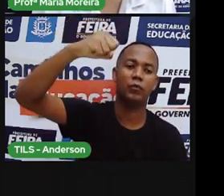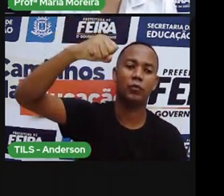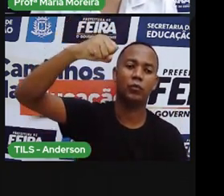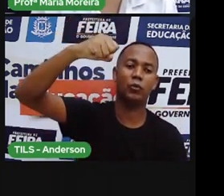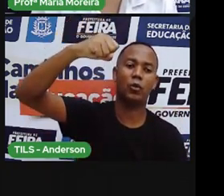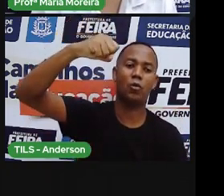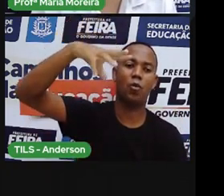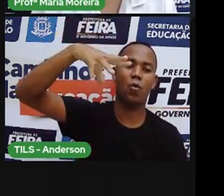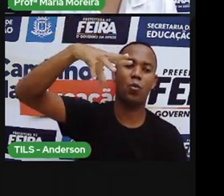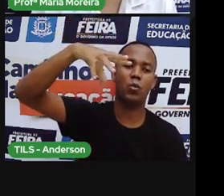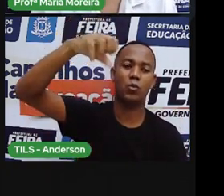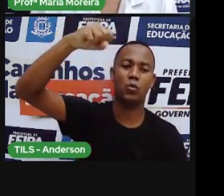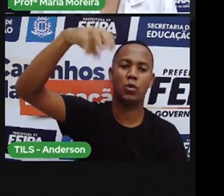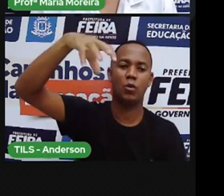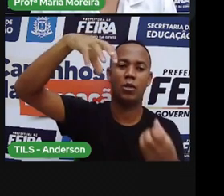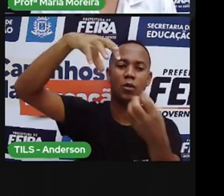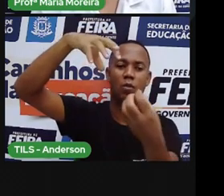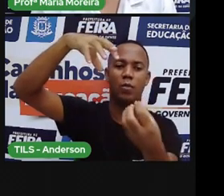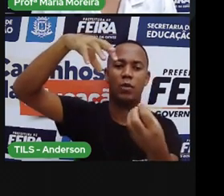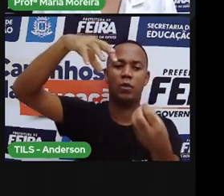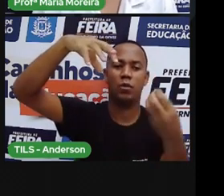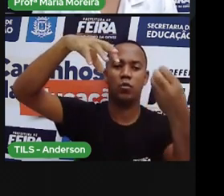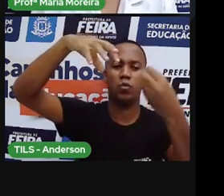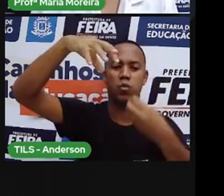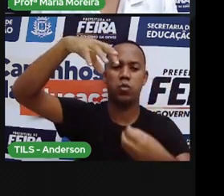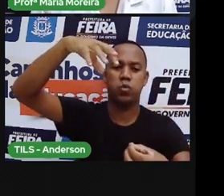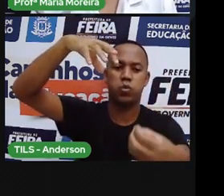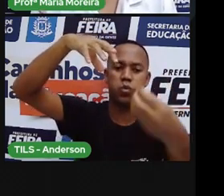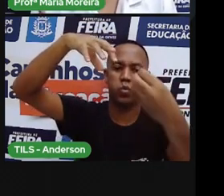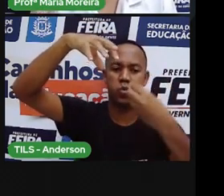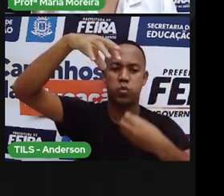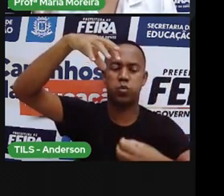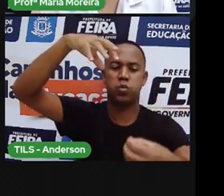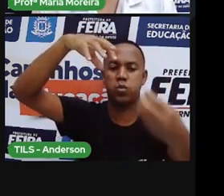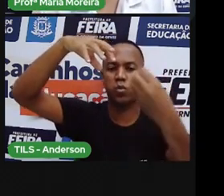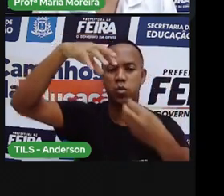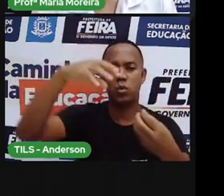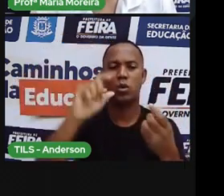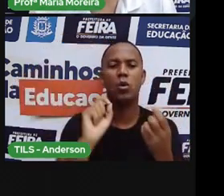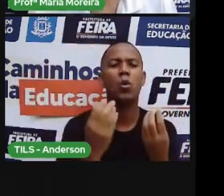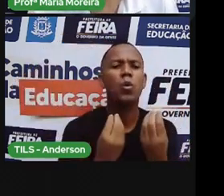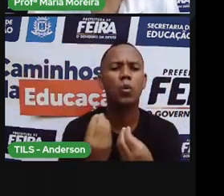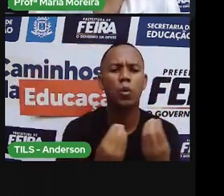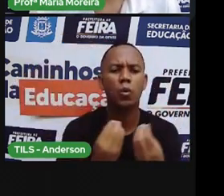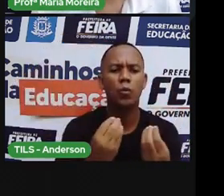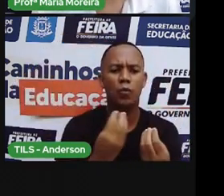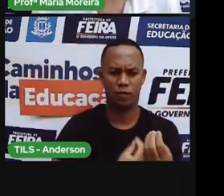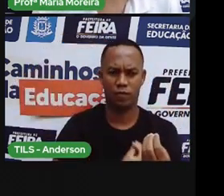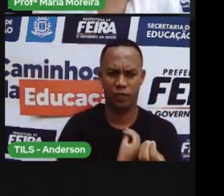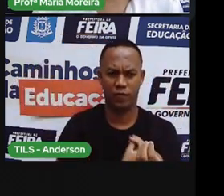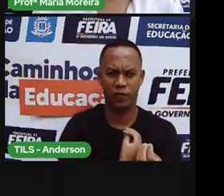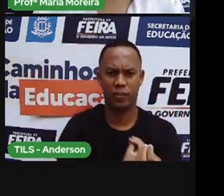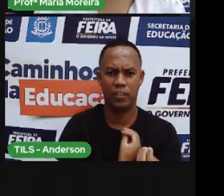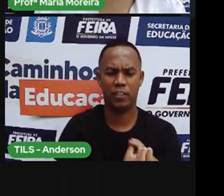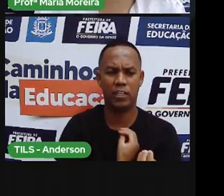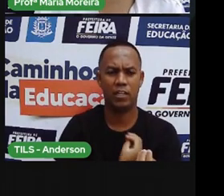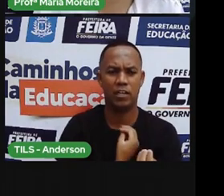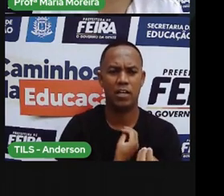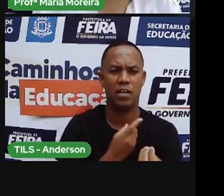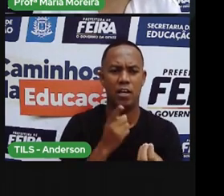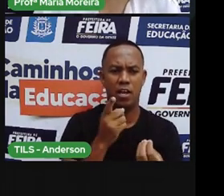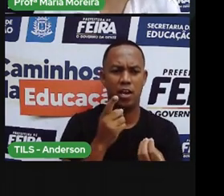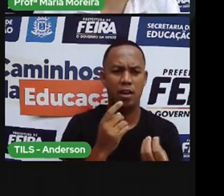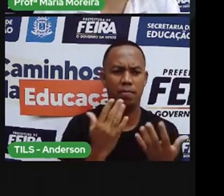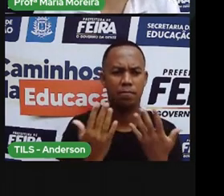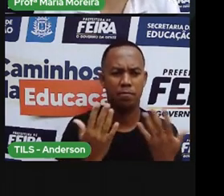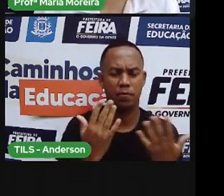do Sol. Bom, essa órbita permite o desenvolvimento da vida, devido ao que a temperatura